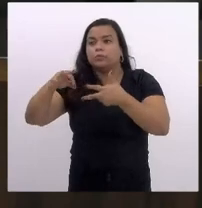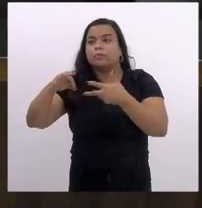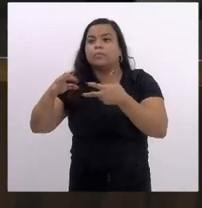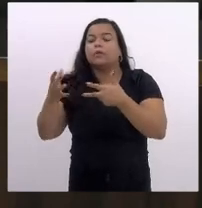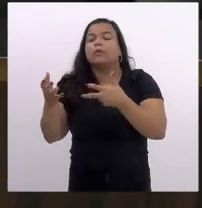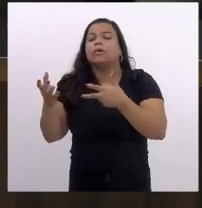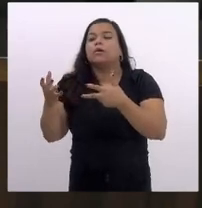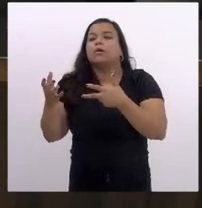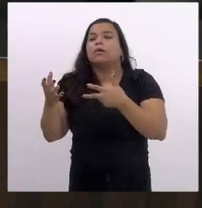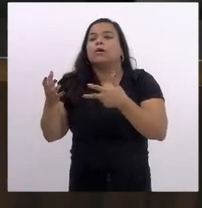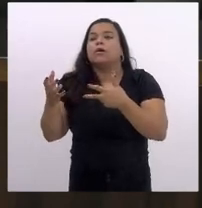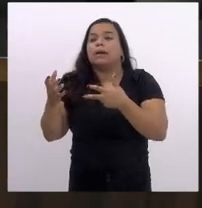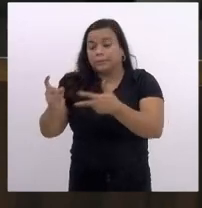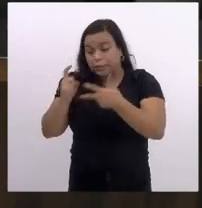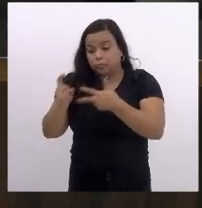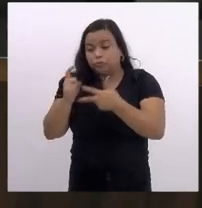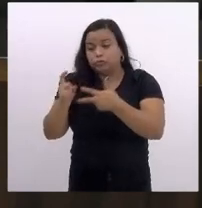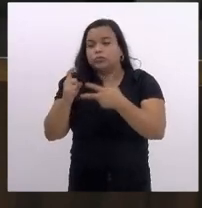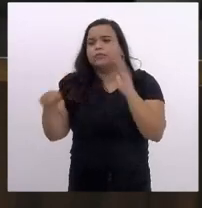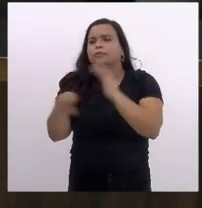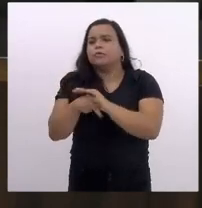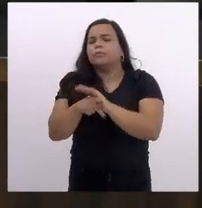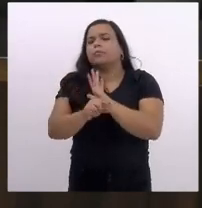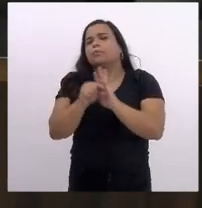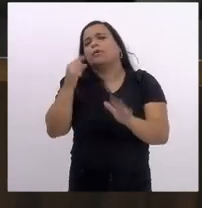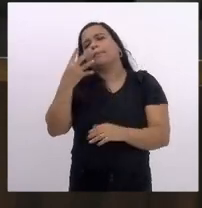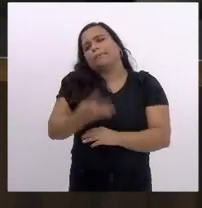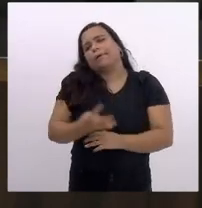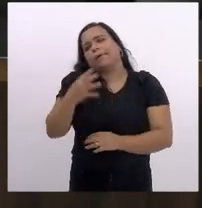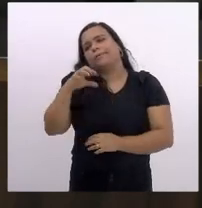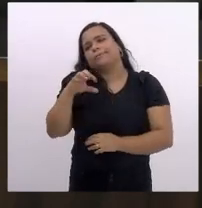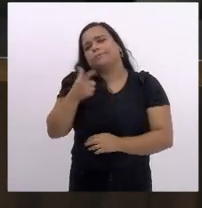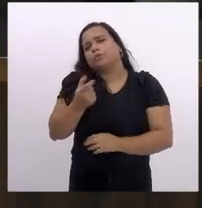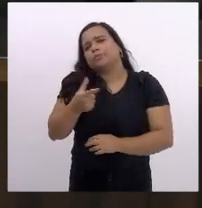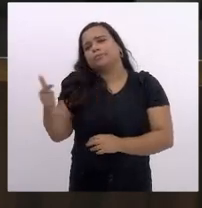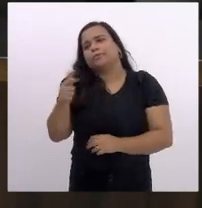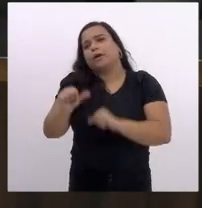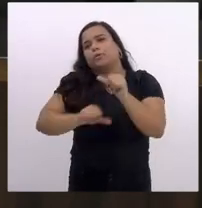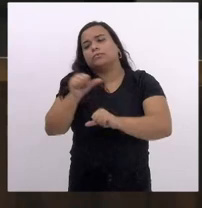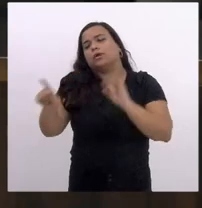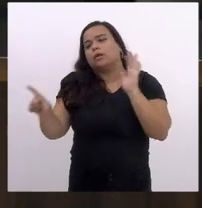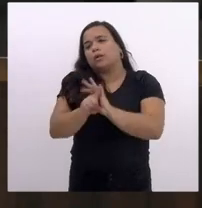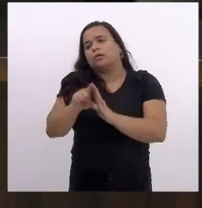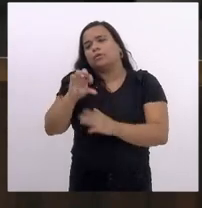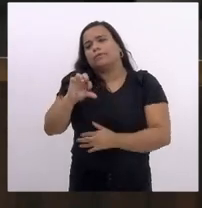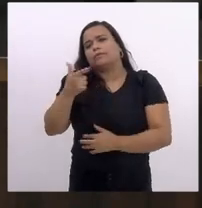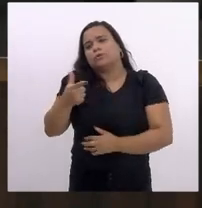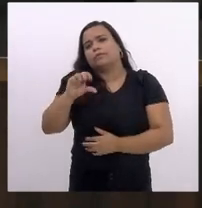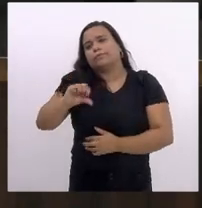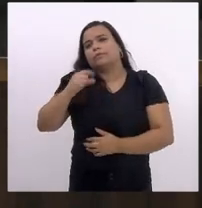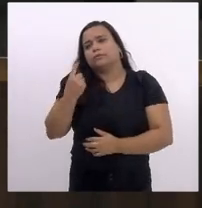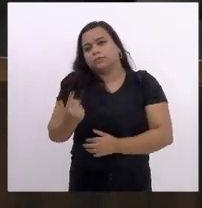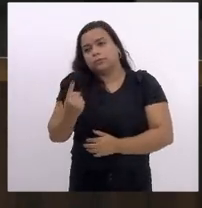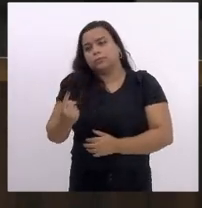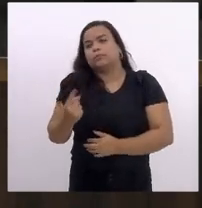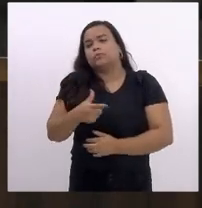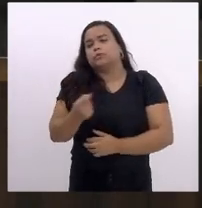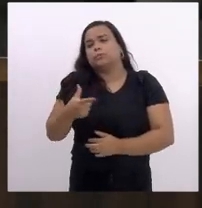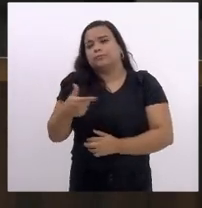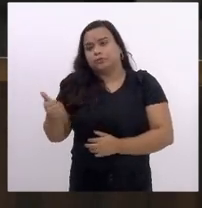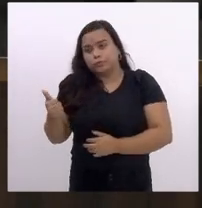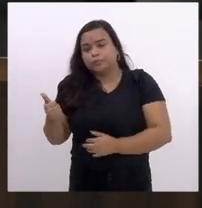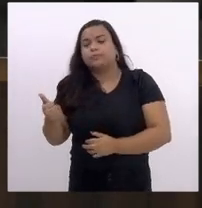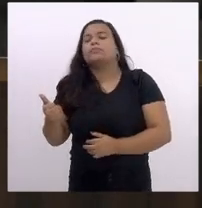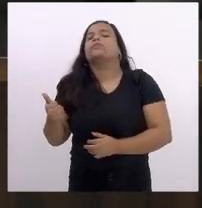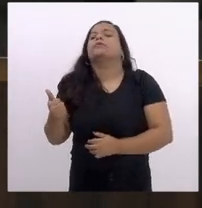de 22, que altera a lei estadual 9191 de 2 de março de 21, que institui o programa Supera Rio de enfrentamento e combate